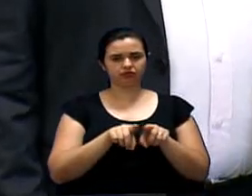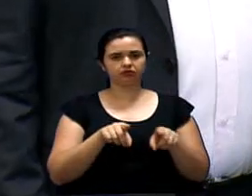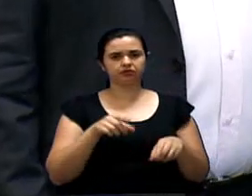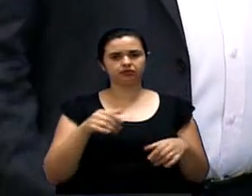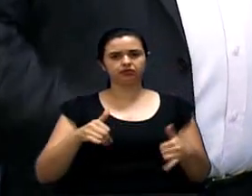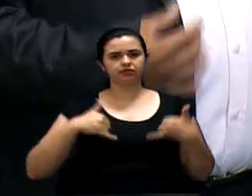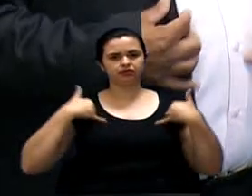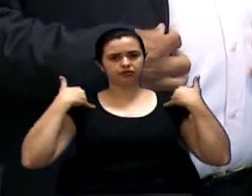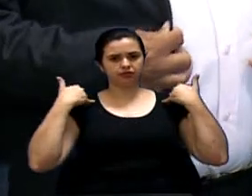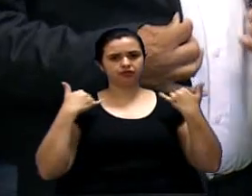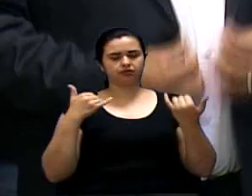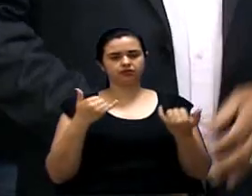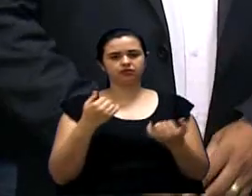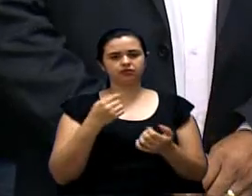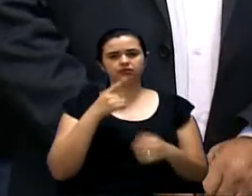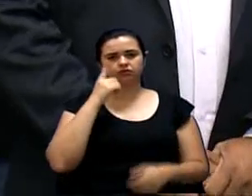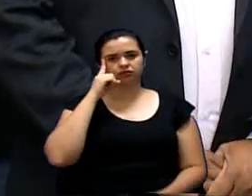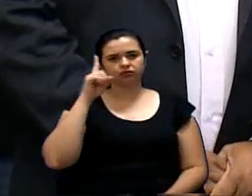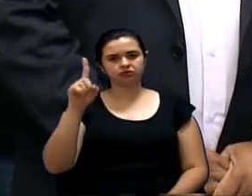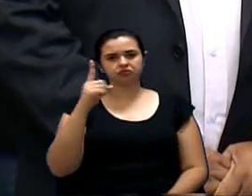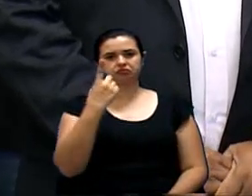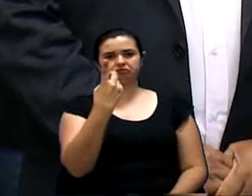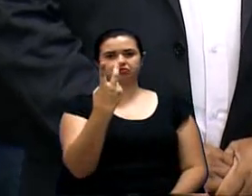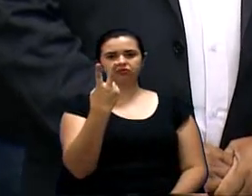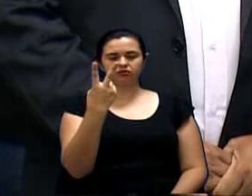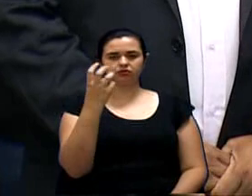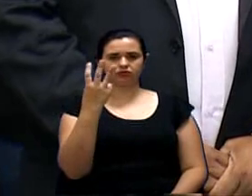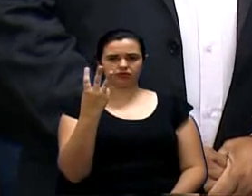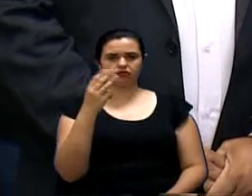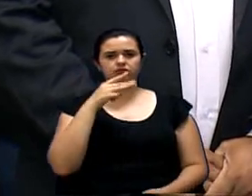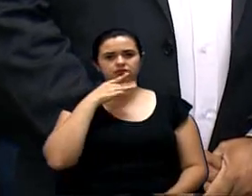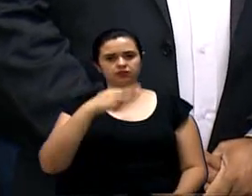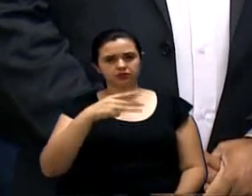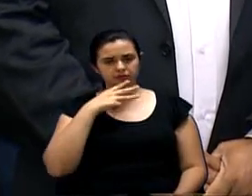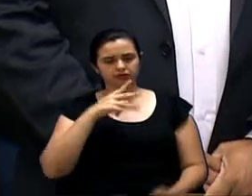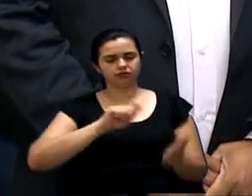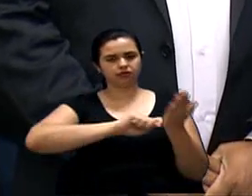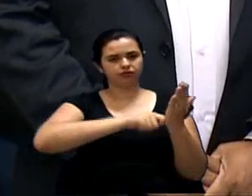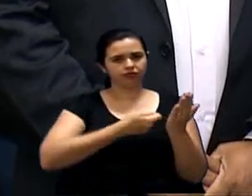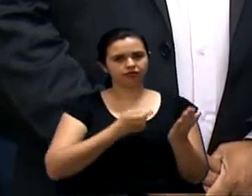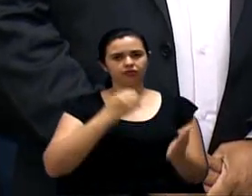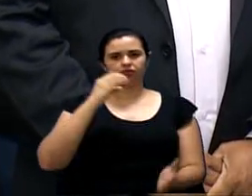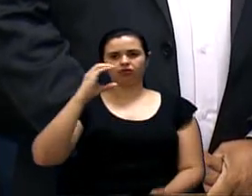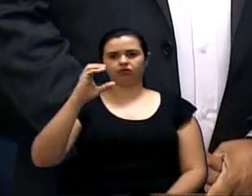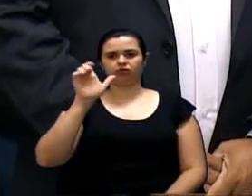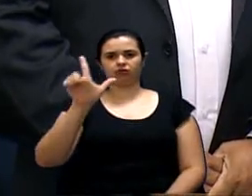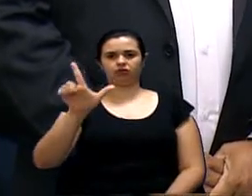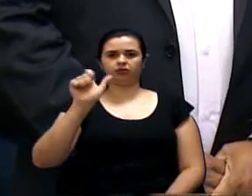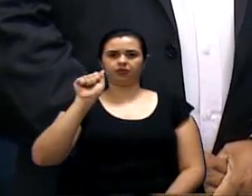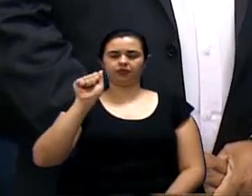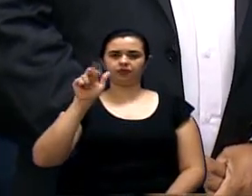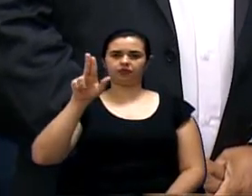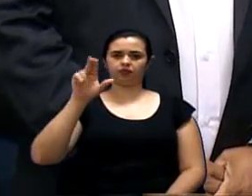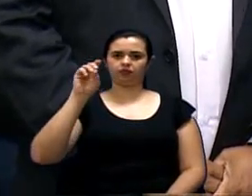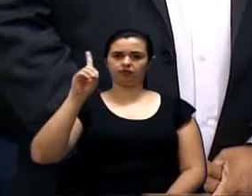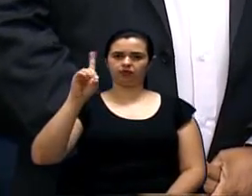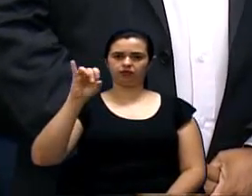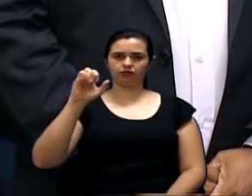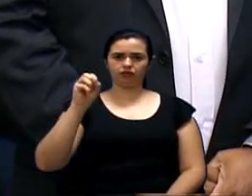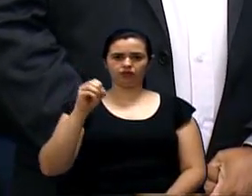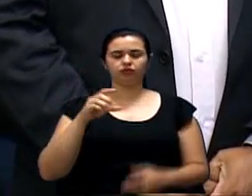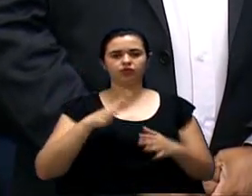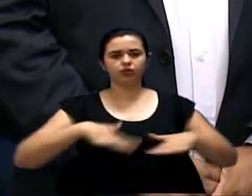no dia 23 de março, que é o dia de hoje. Assina aqui o presidente Cláudio, também o pastor Luiz Santos e todos nós vereadores